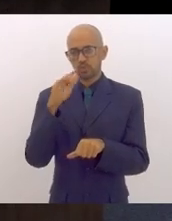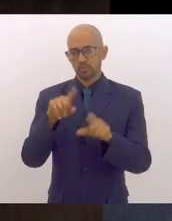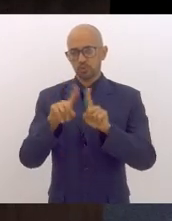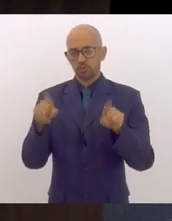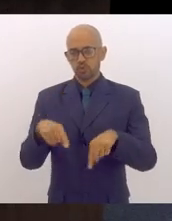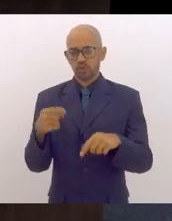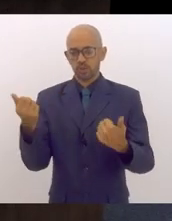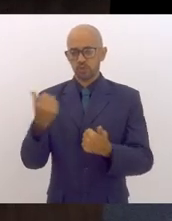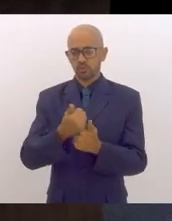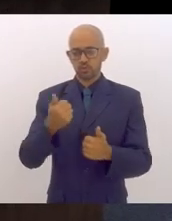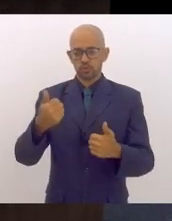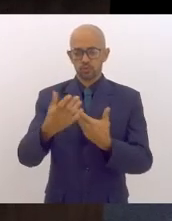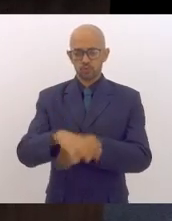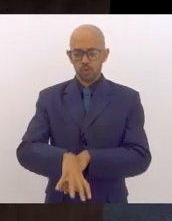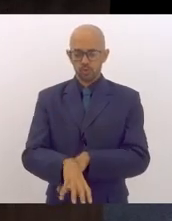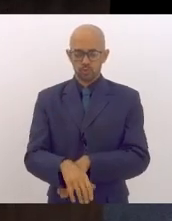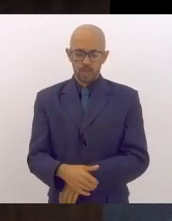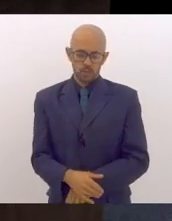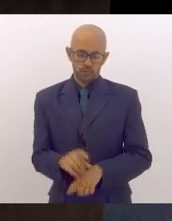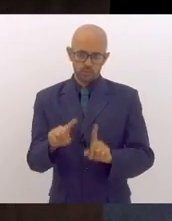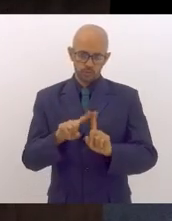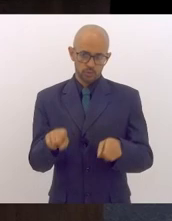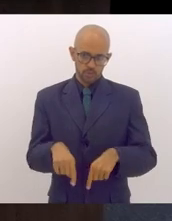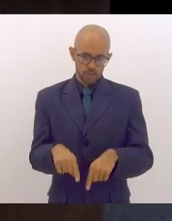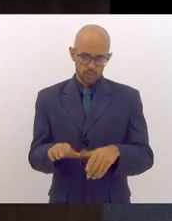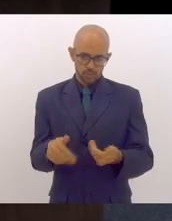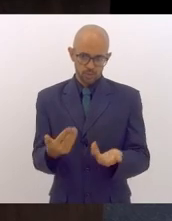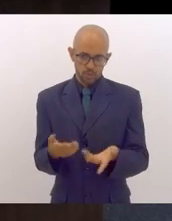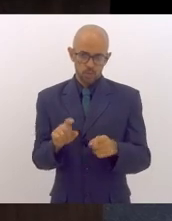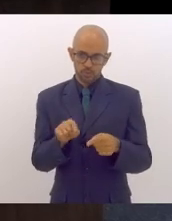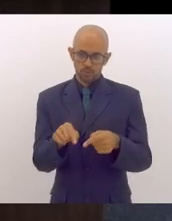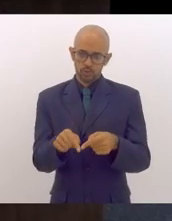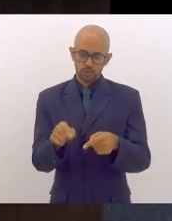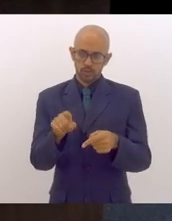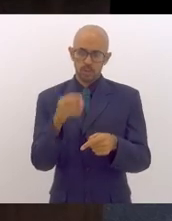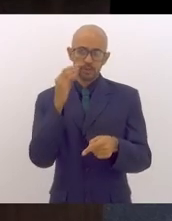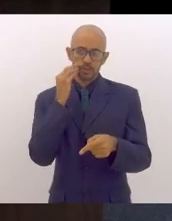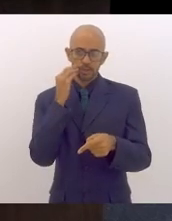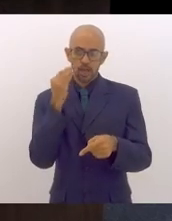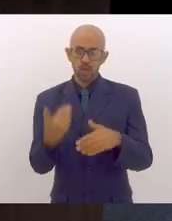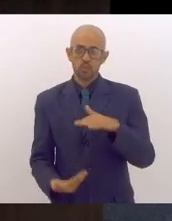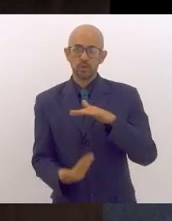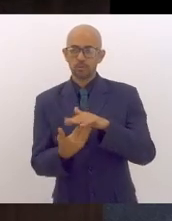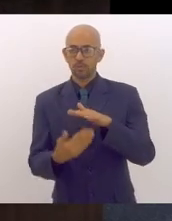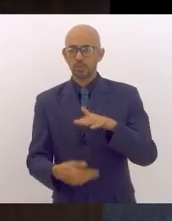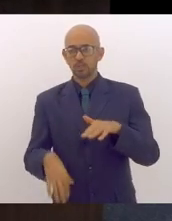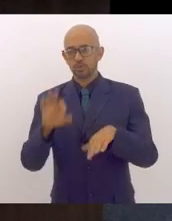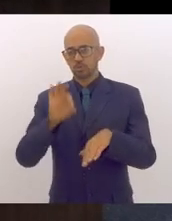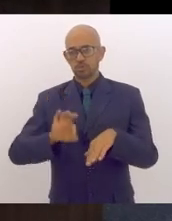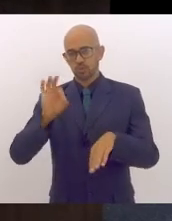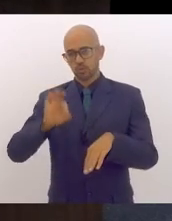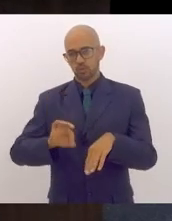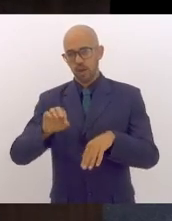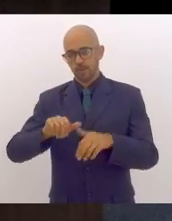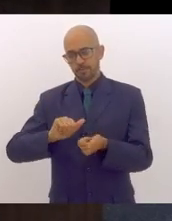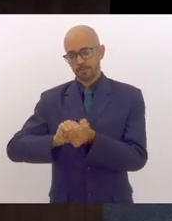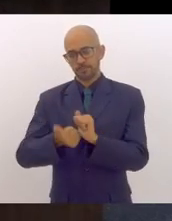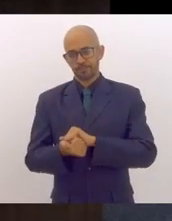substitui o servidor concursado. Então, o objetivo da conversa era tentar limitar qual é o percentual adequado